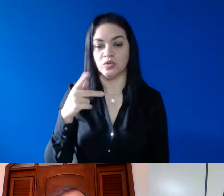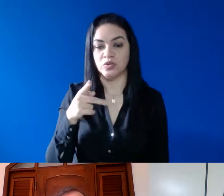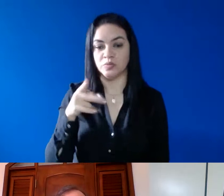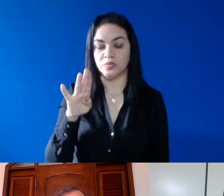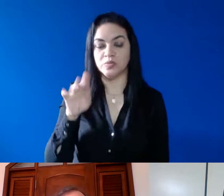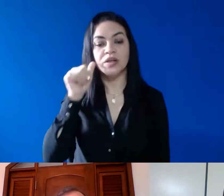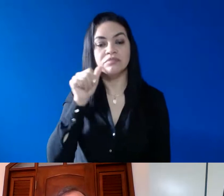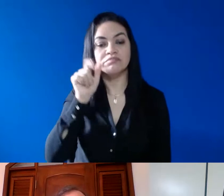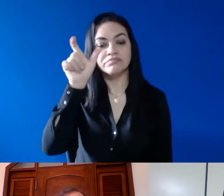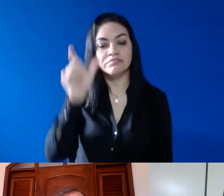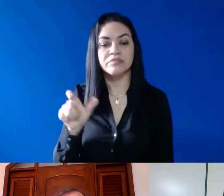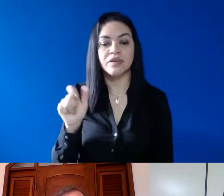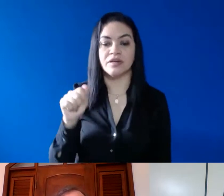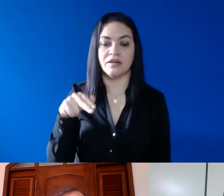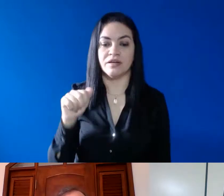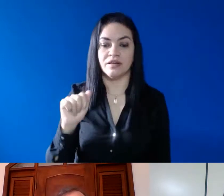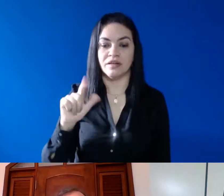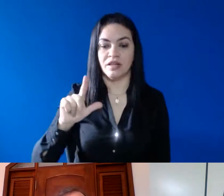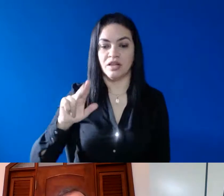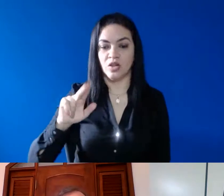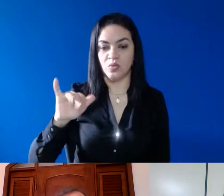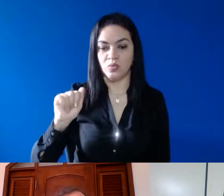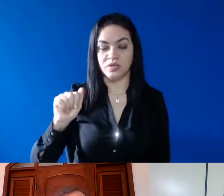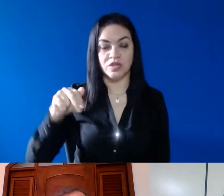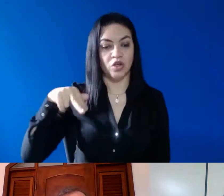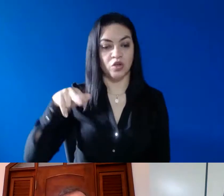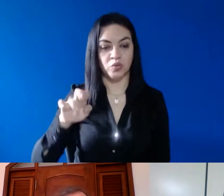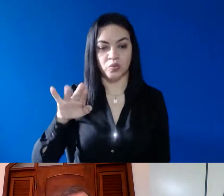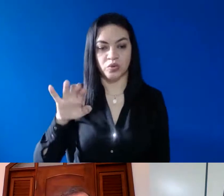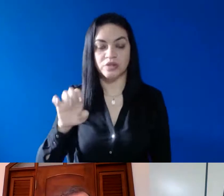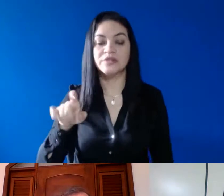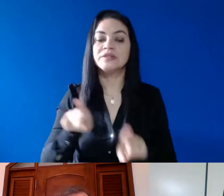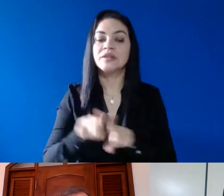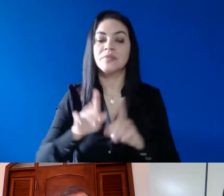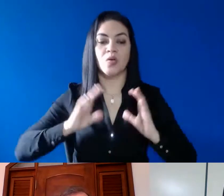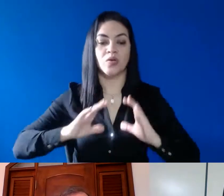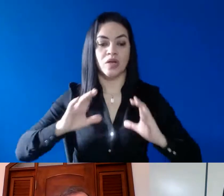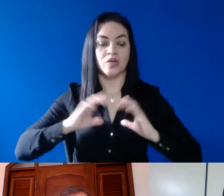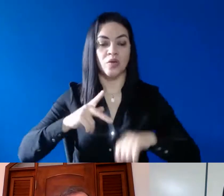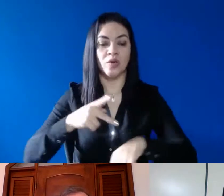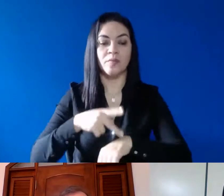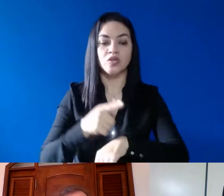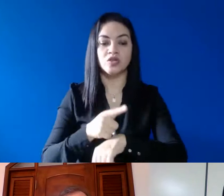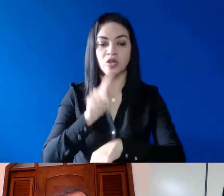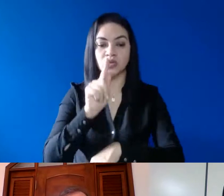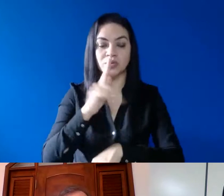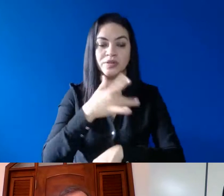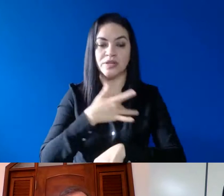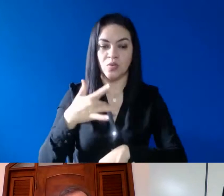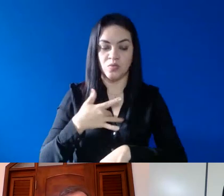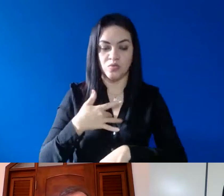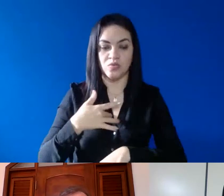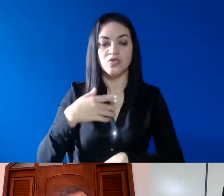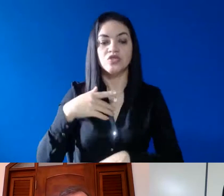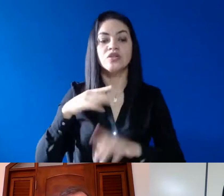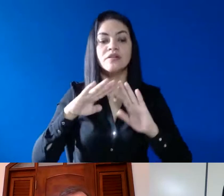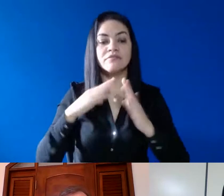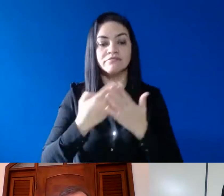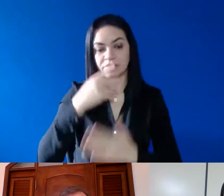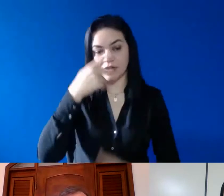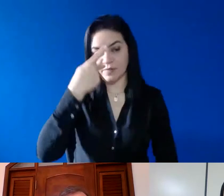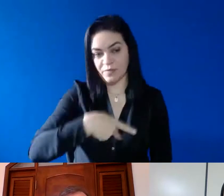senhora Ana Lúcia Nunes. A coordenadora da pós-graduação em Saúde Materna e Infantil da Escola de